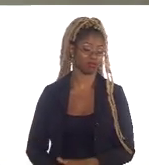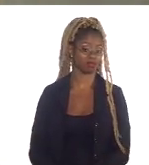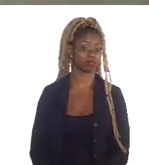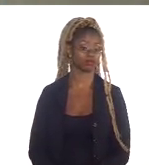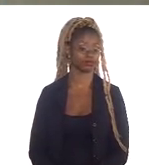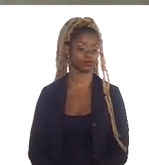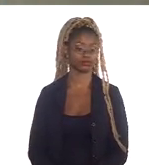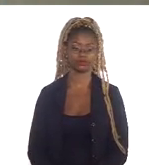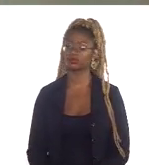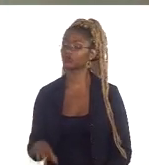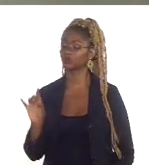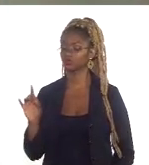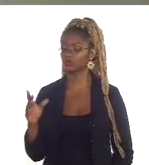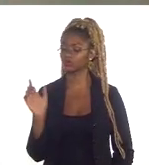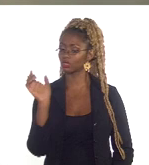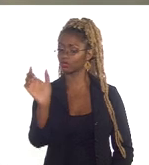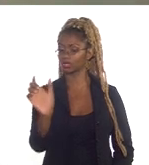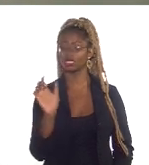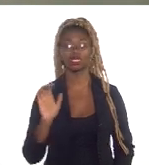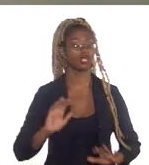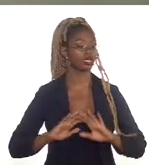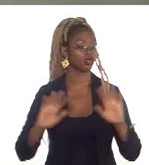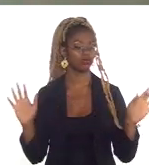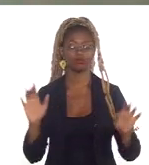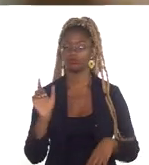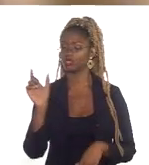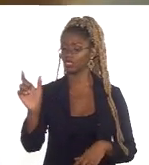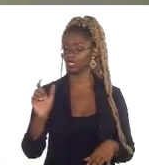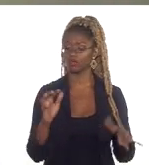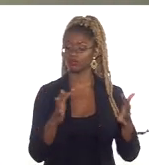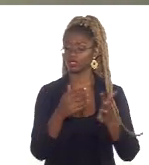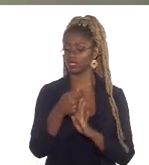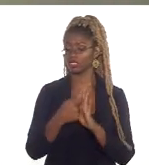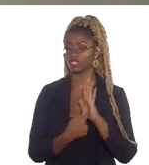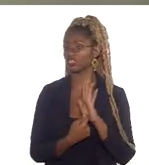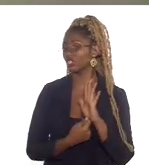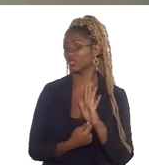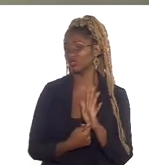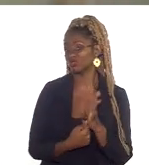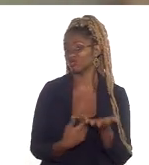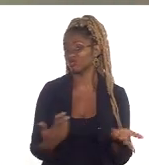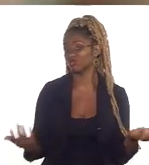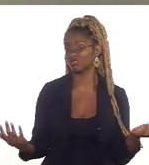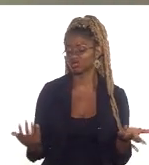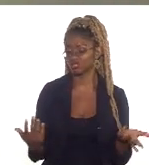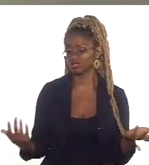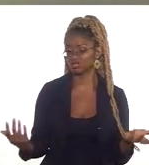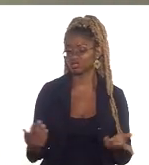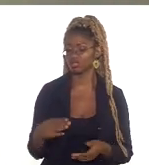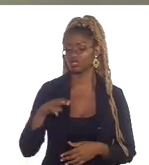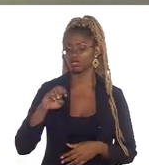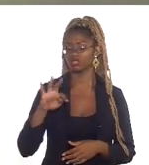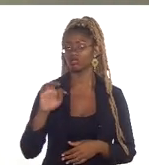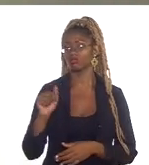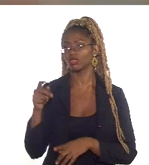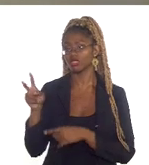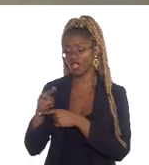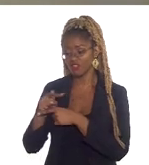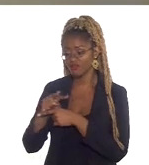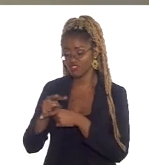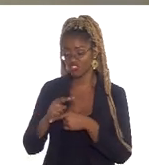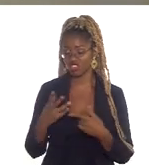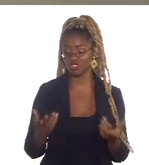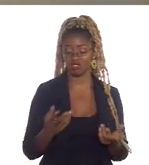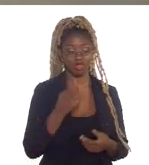É só botar a palavra meta e botar esse textinho de baixo. Qual é a meta de uma fiscalização?